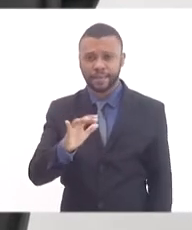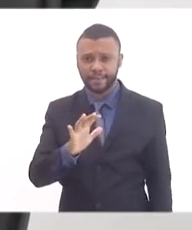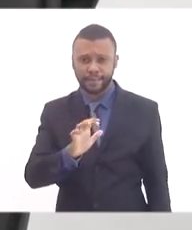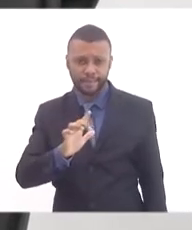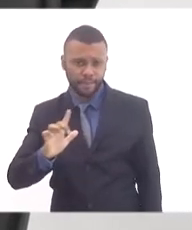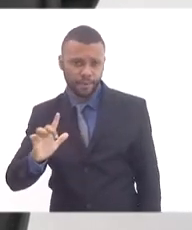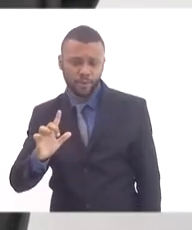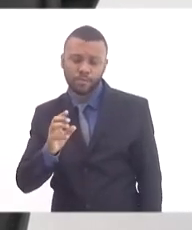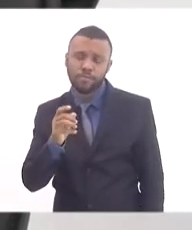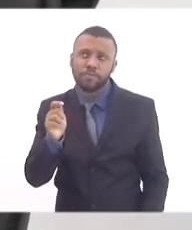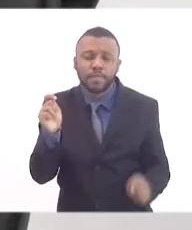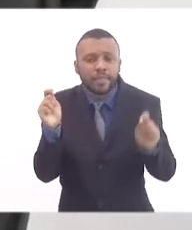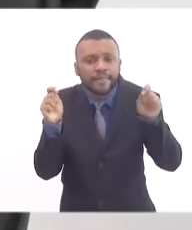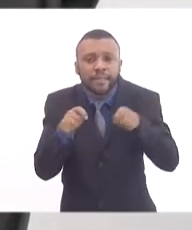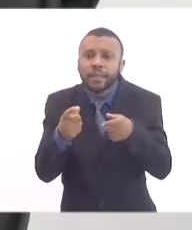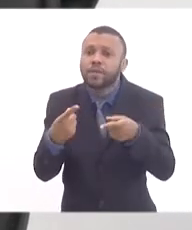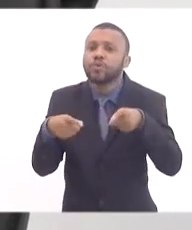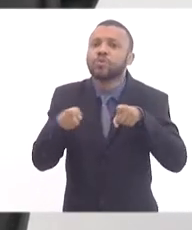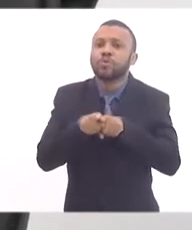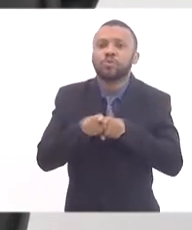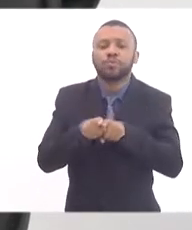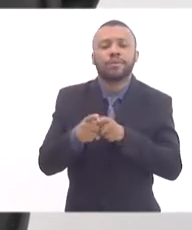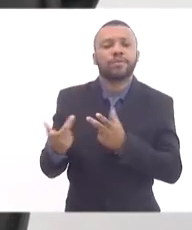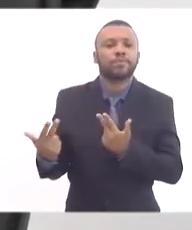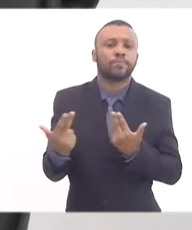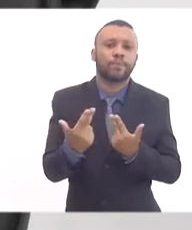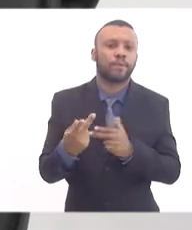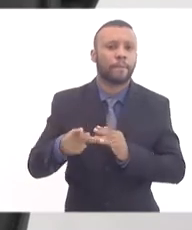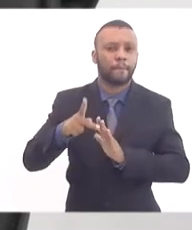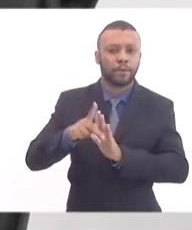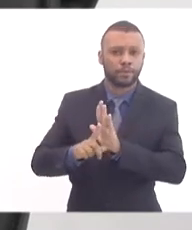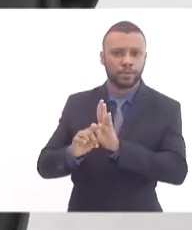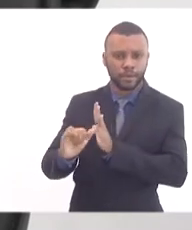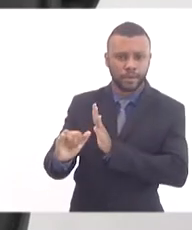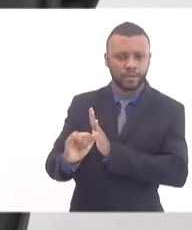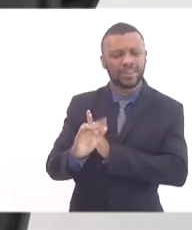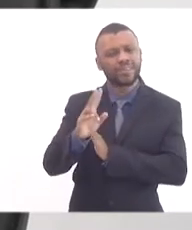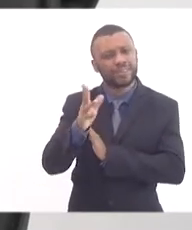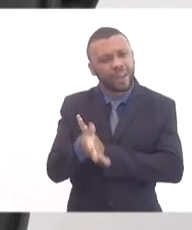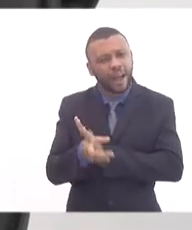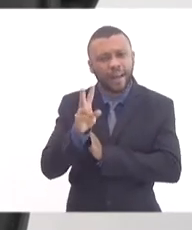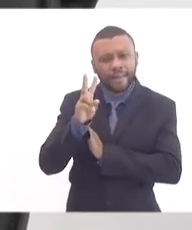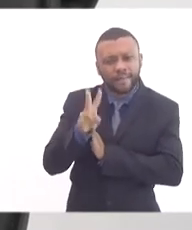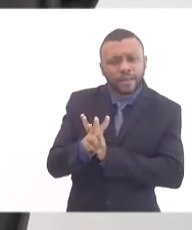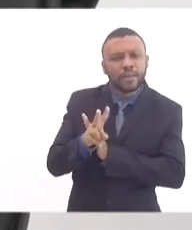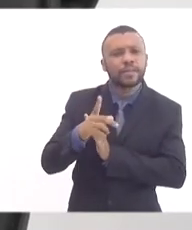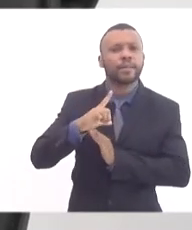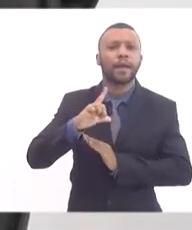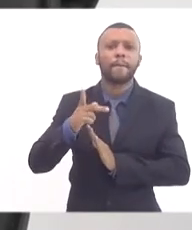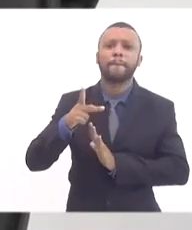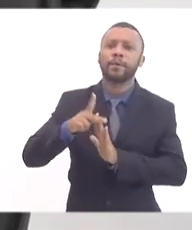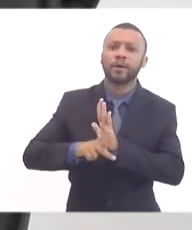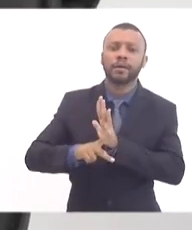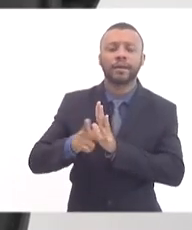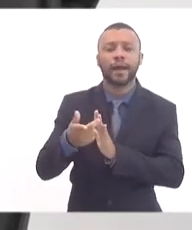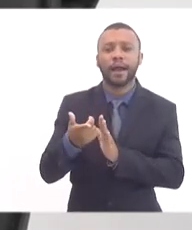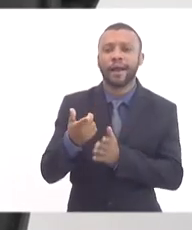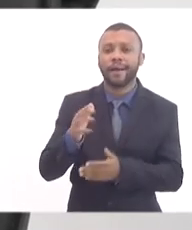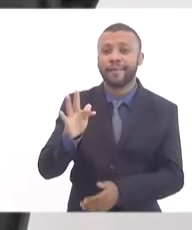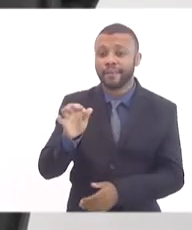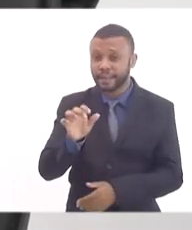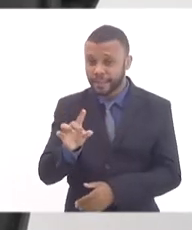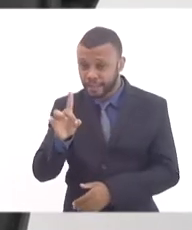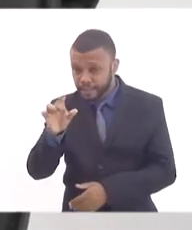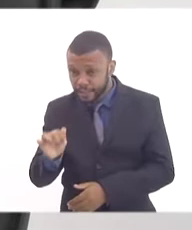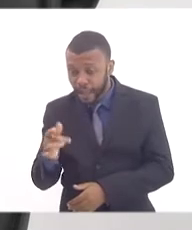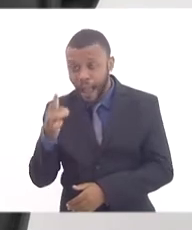deviam estar junto no mesmo projeto que hoje havia aqui chegar projeto que a fazenda acho uma coisa